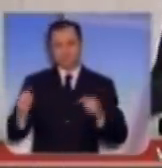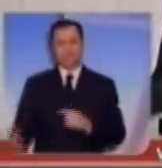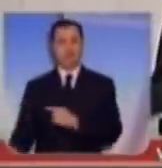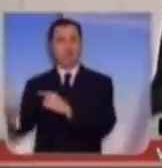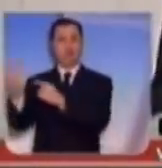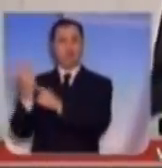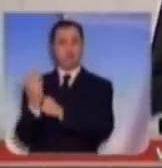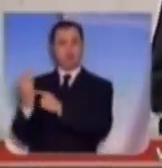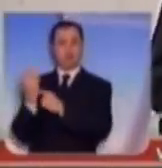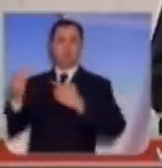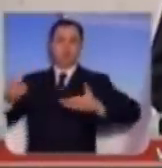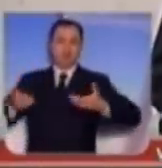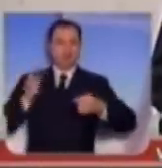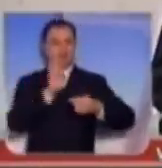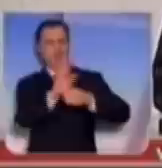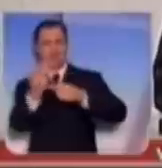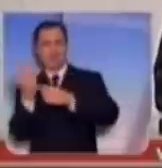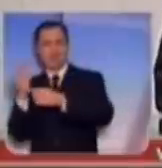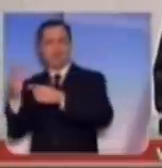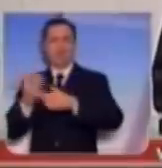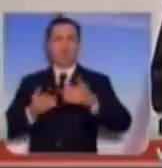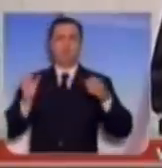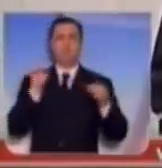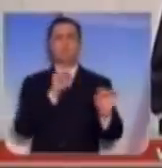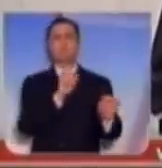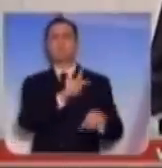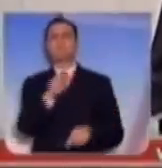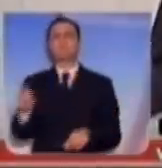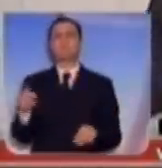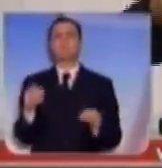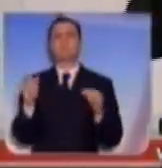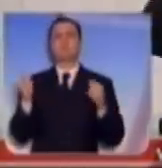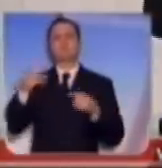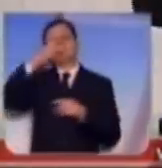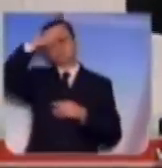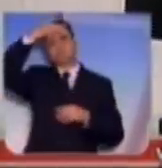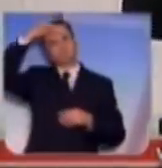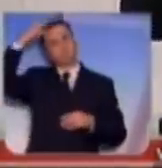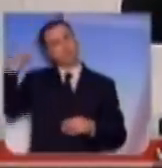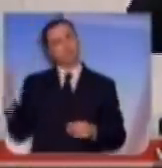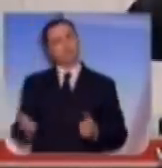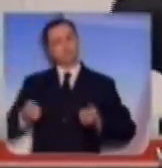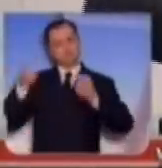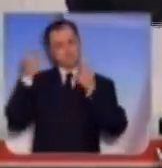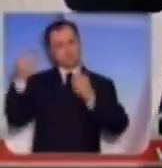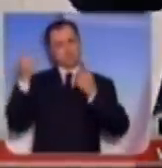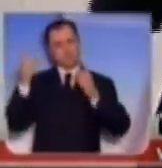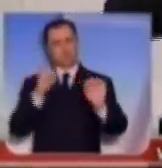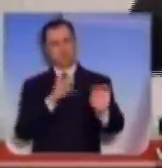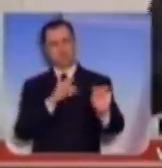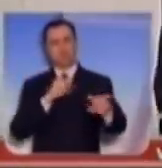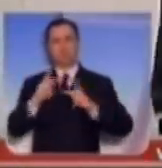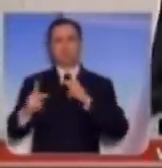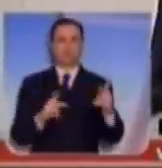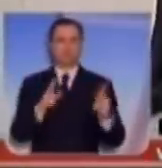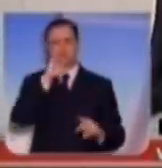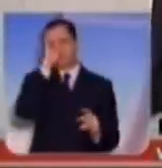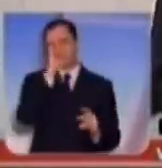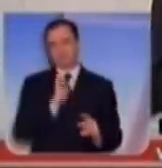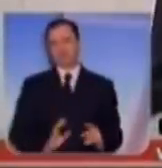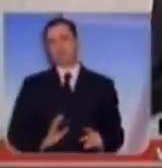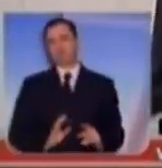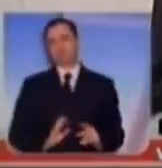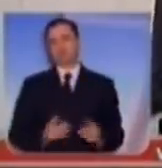possam apoiar os professores da rede municipal de ensino, que estão lutando por uma educação pública,